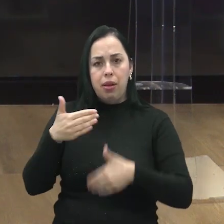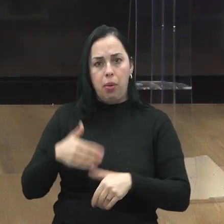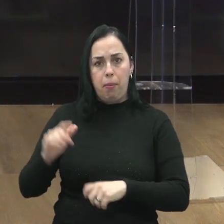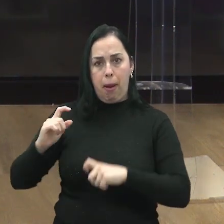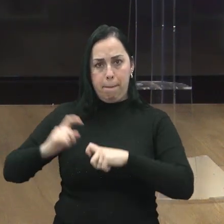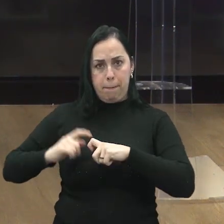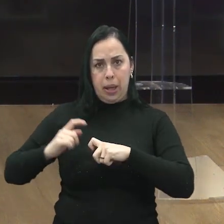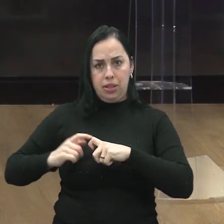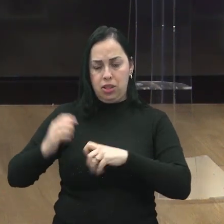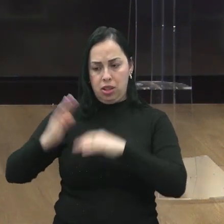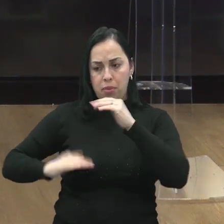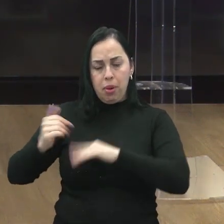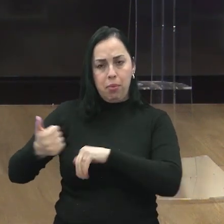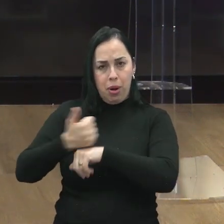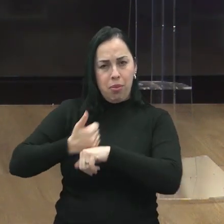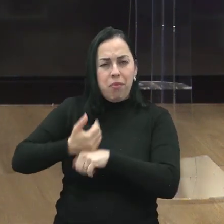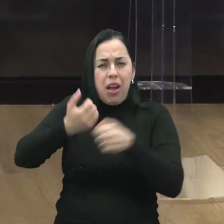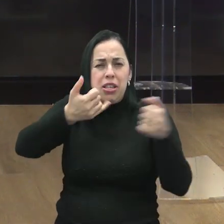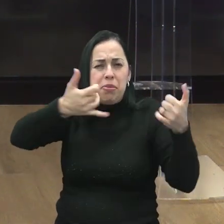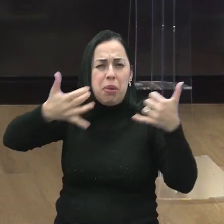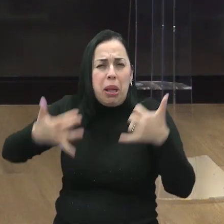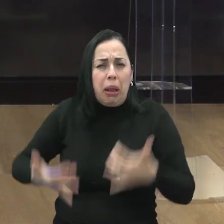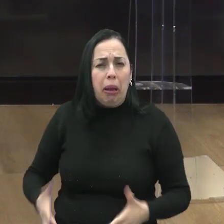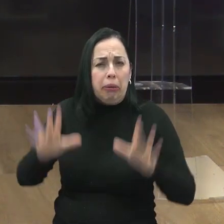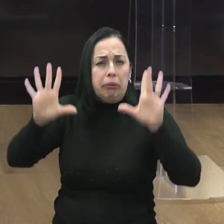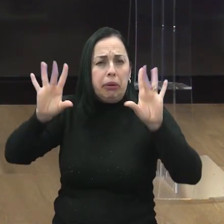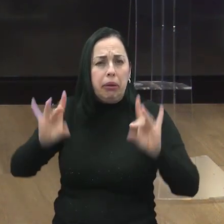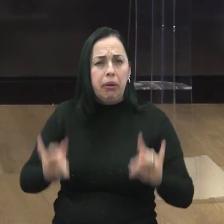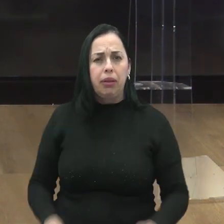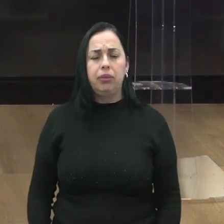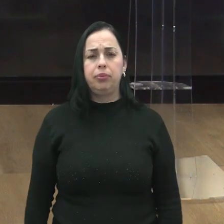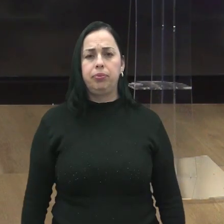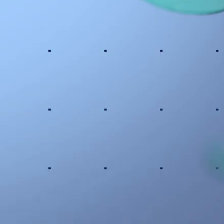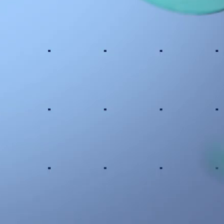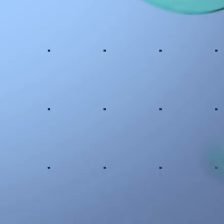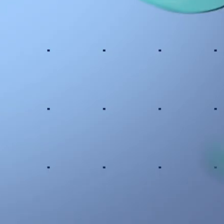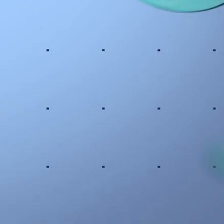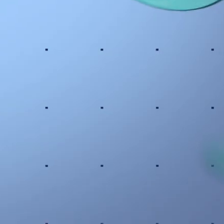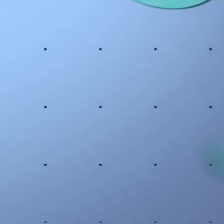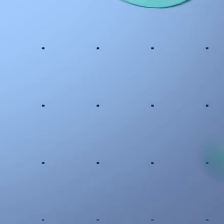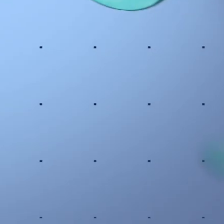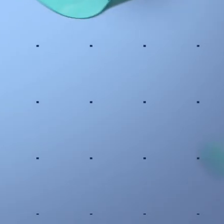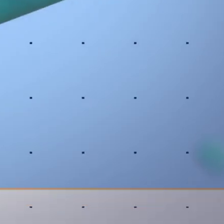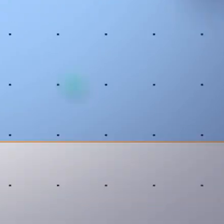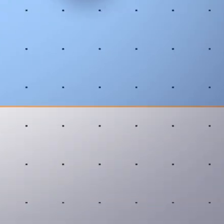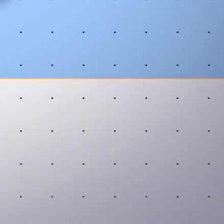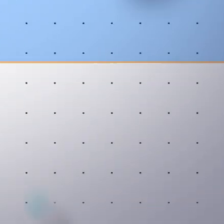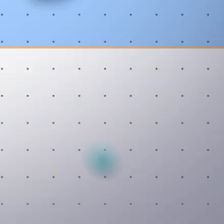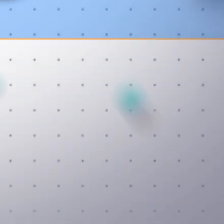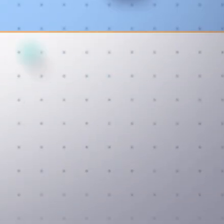médica especialista no assunto nos explica como ele acontece.